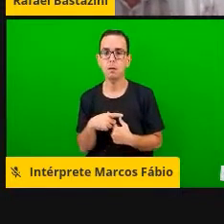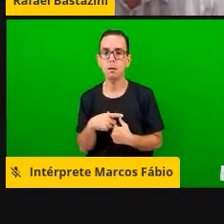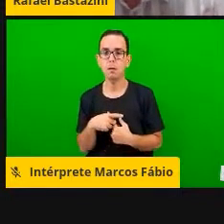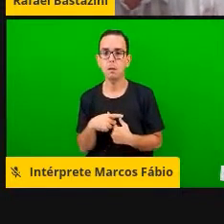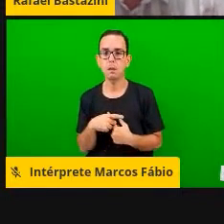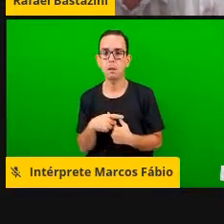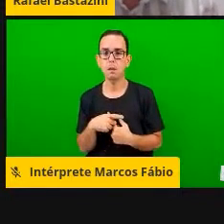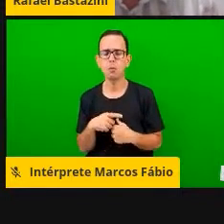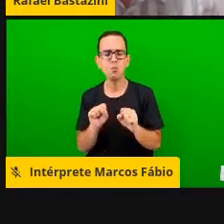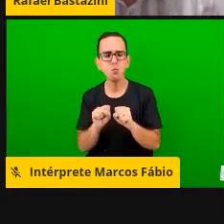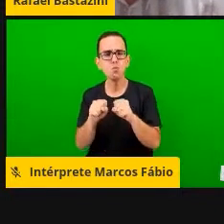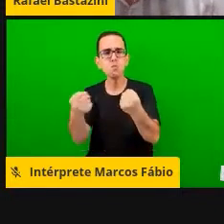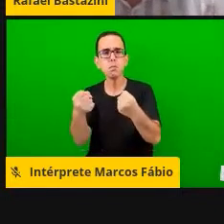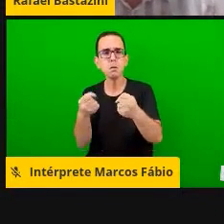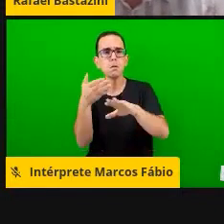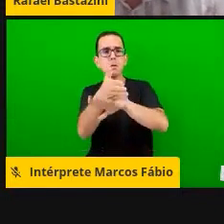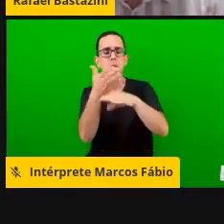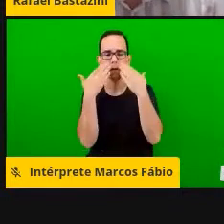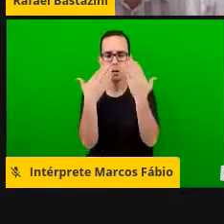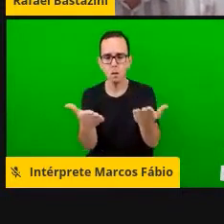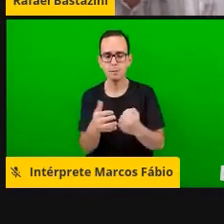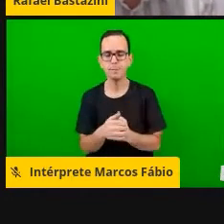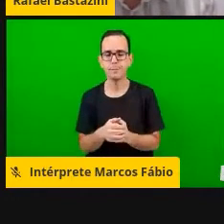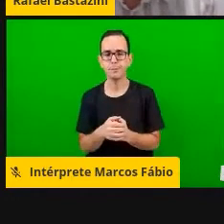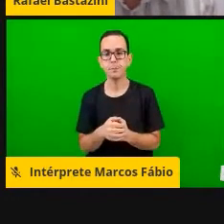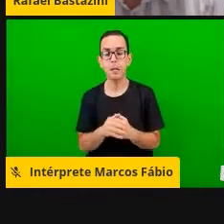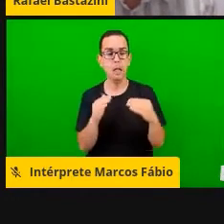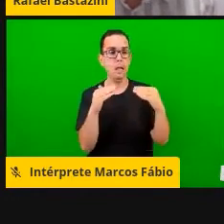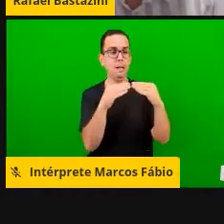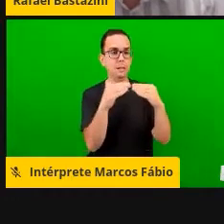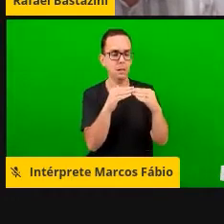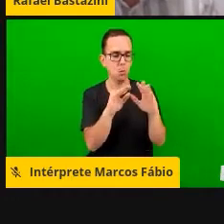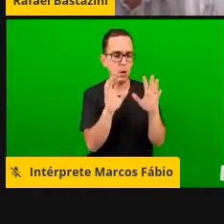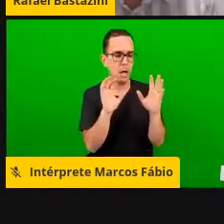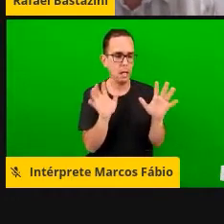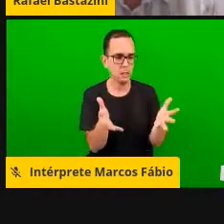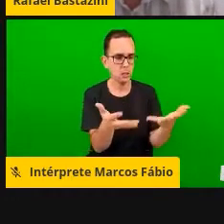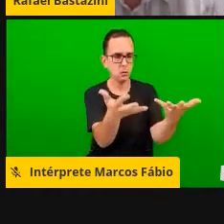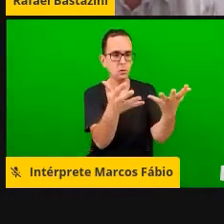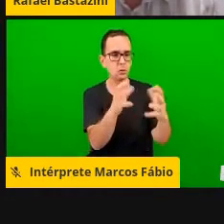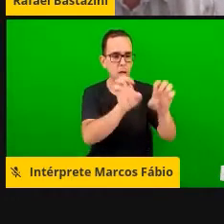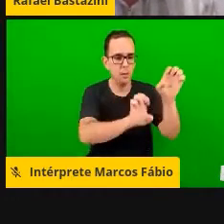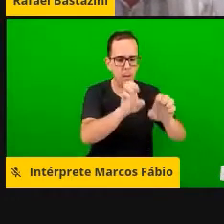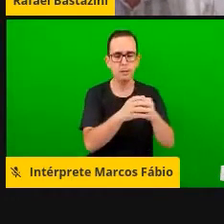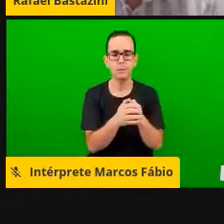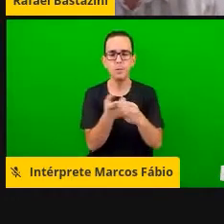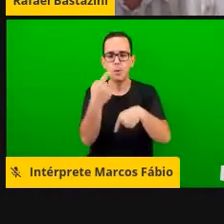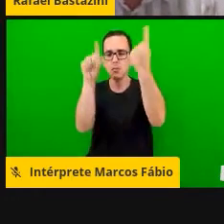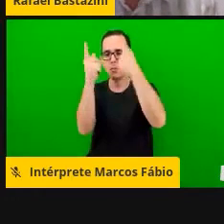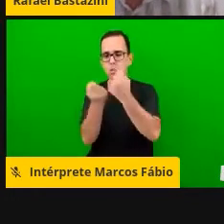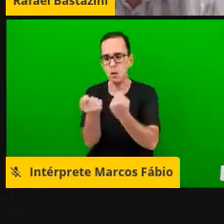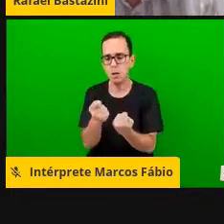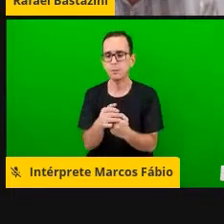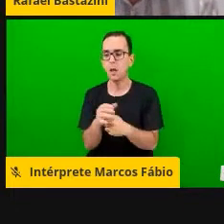proatividade do Estado em várias frentes. Em relação a incentivo a grandes empresas, reforma para o mercado,